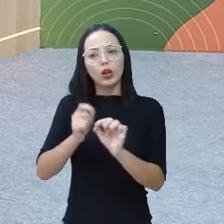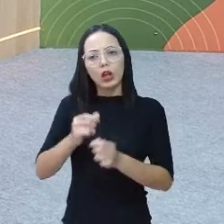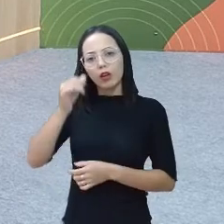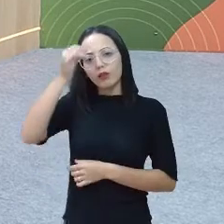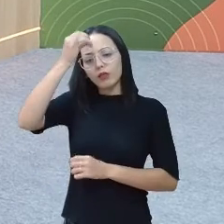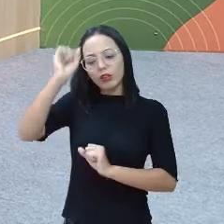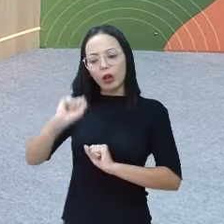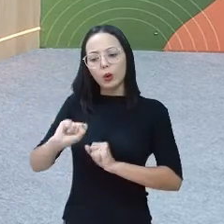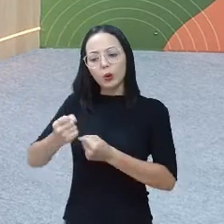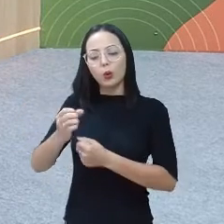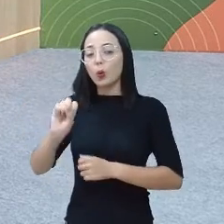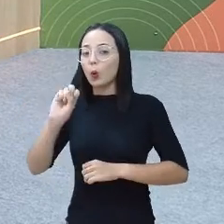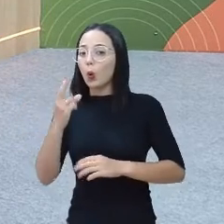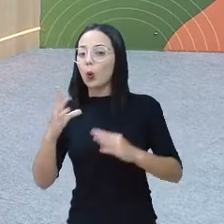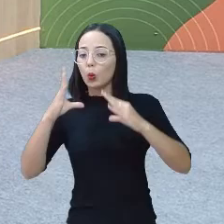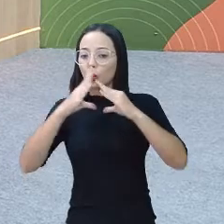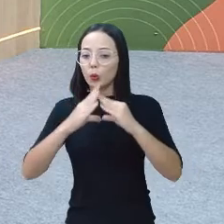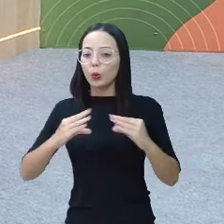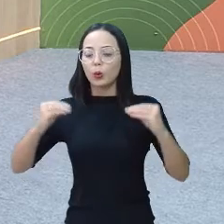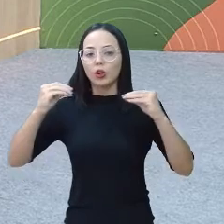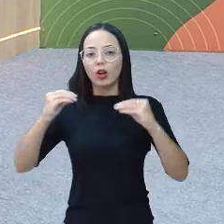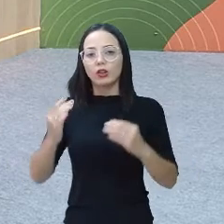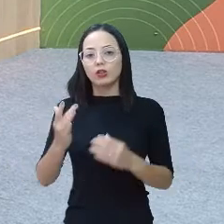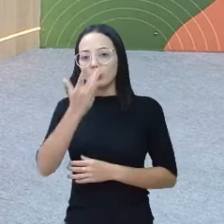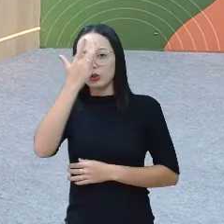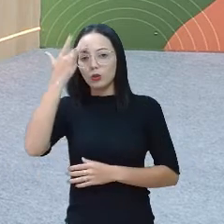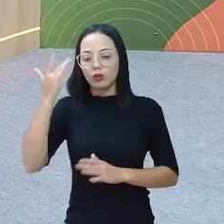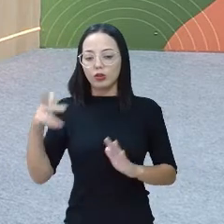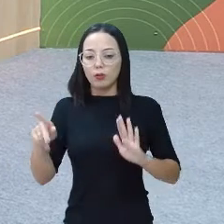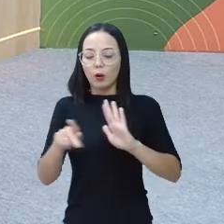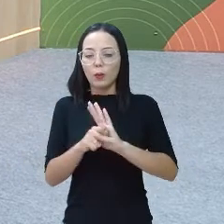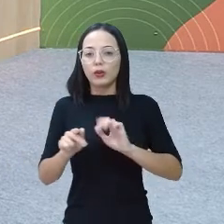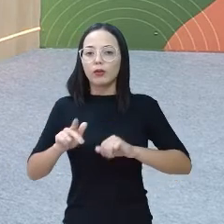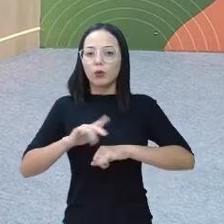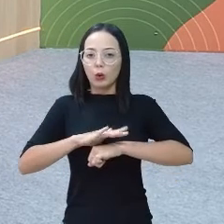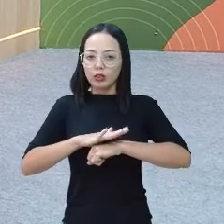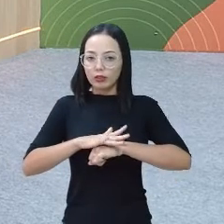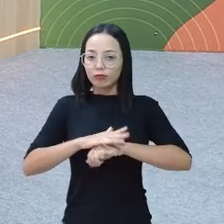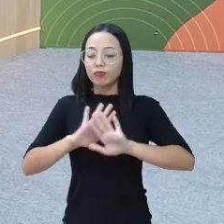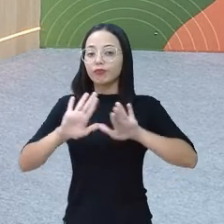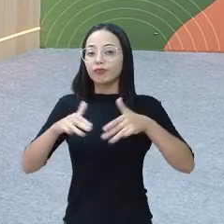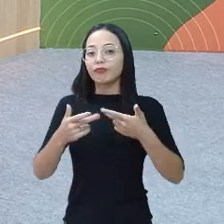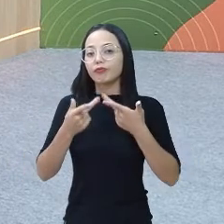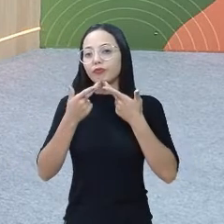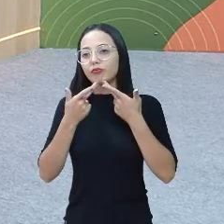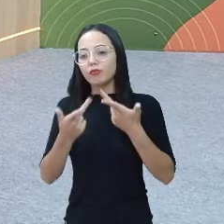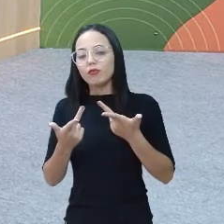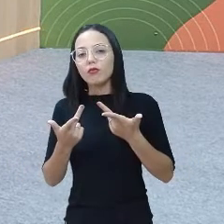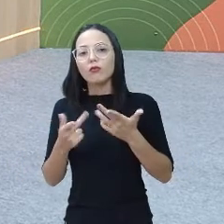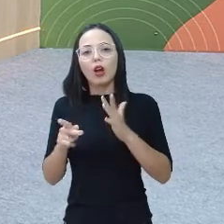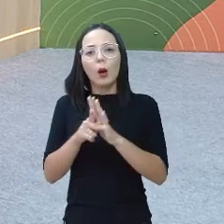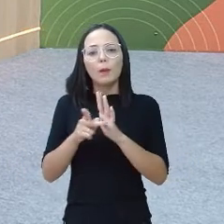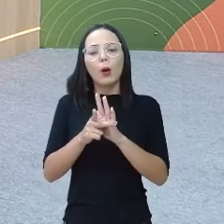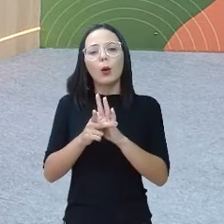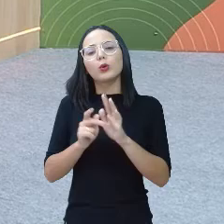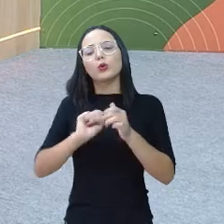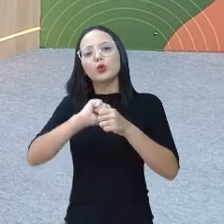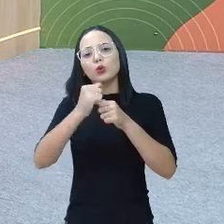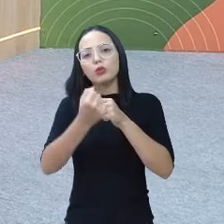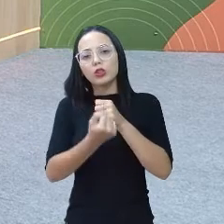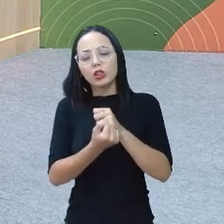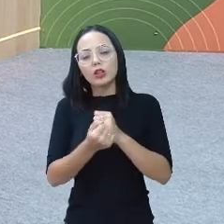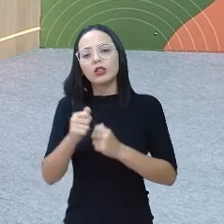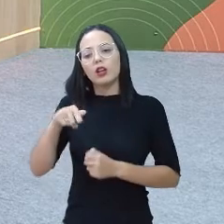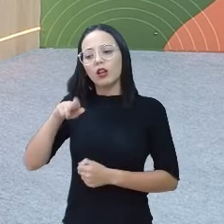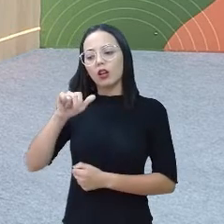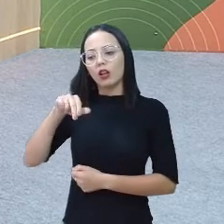ou curar as pessoas, né, dessa doença. Então, ele fala aqui em uma substância chamada de quina, né,